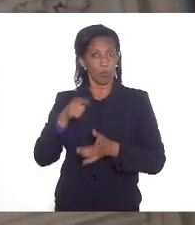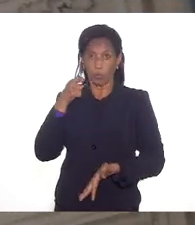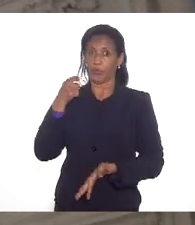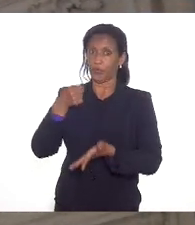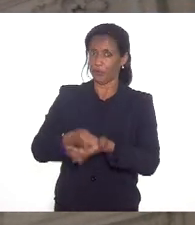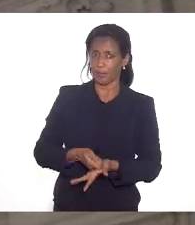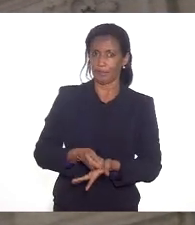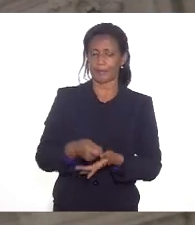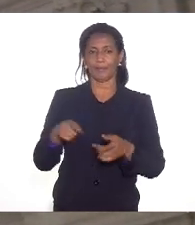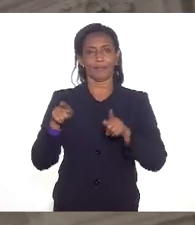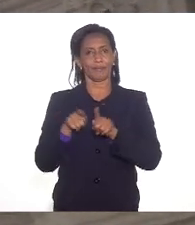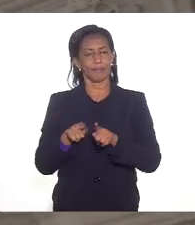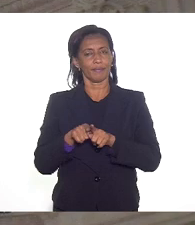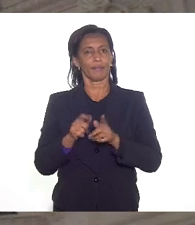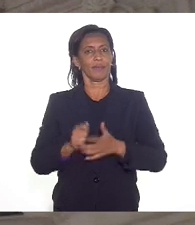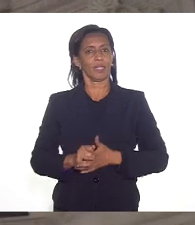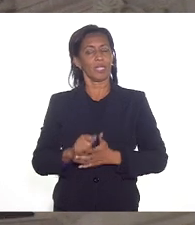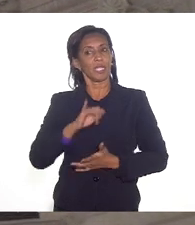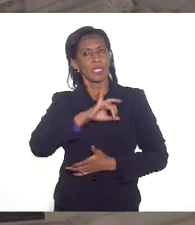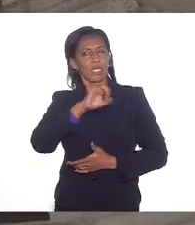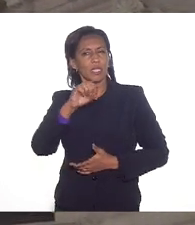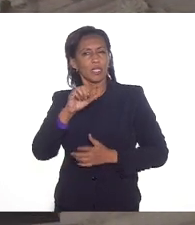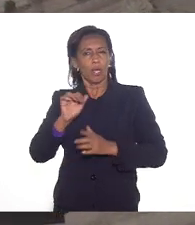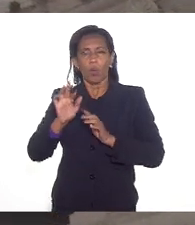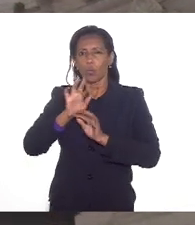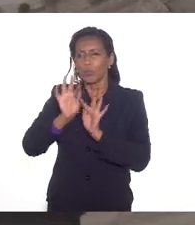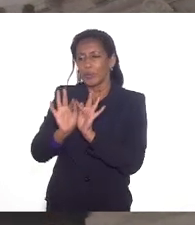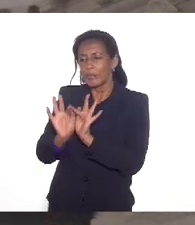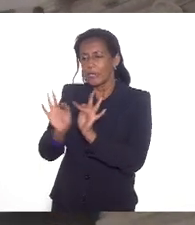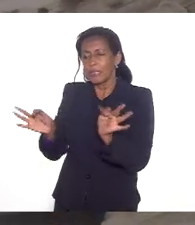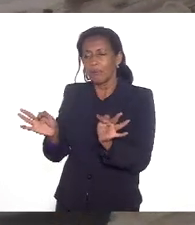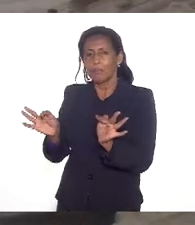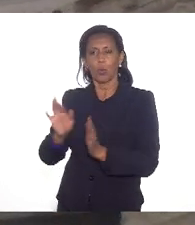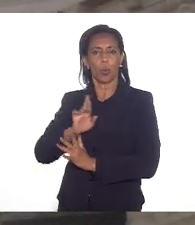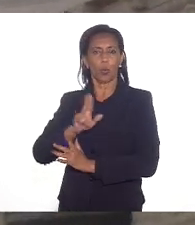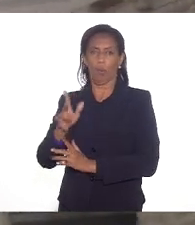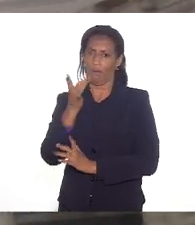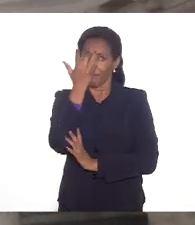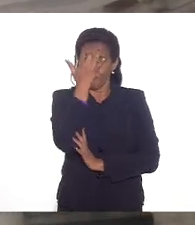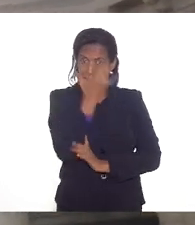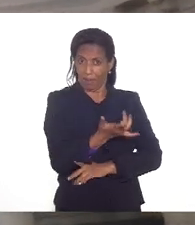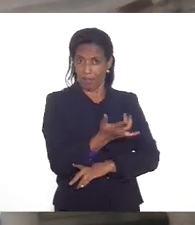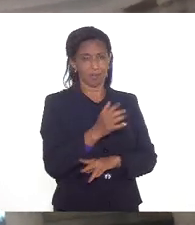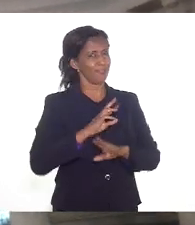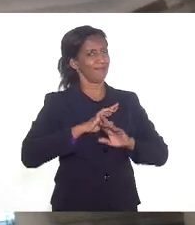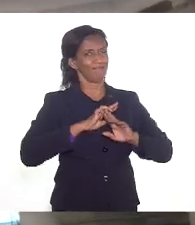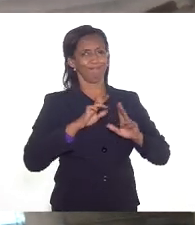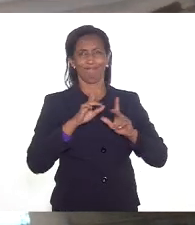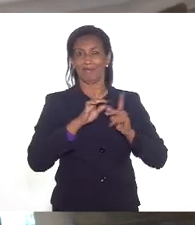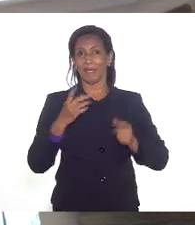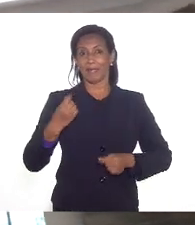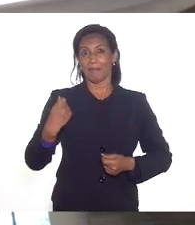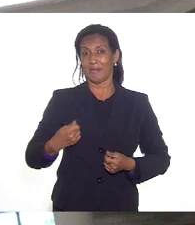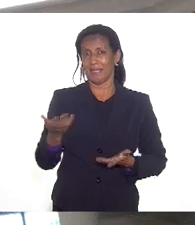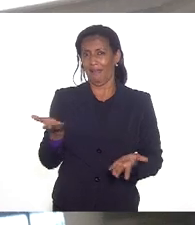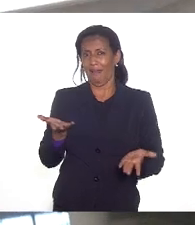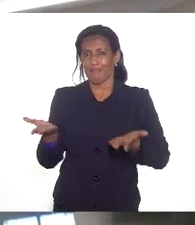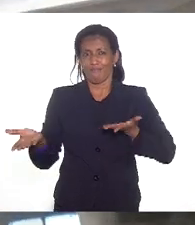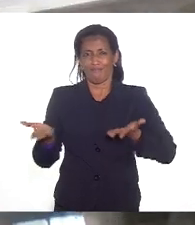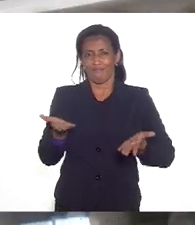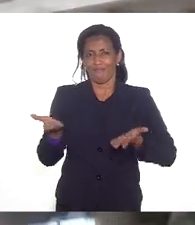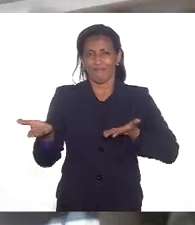firme isso não é simples não é fácil isso requer uma habilidade